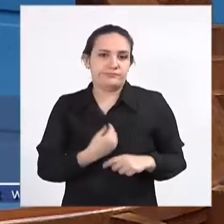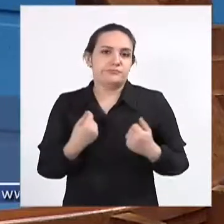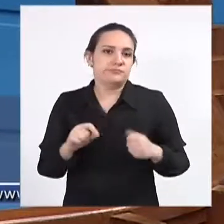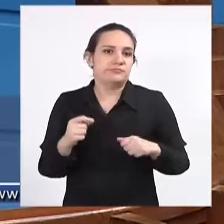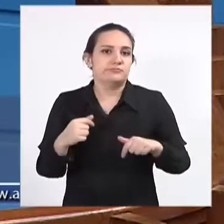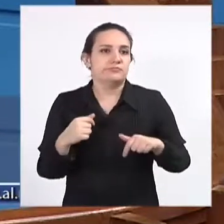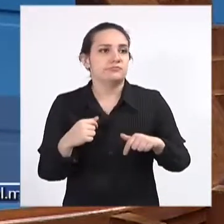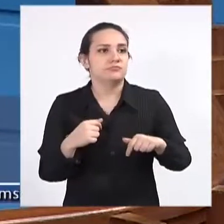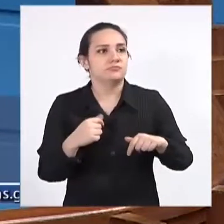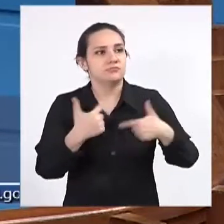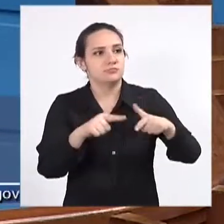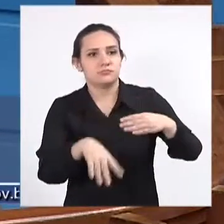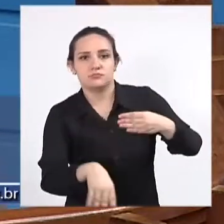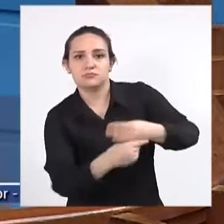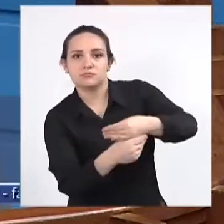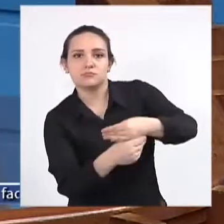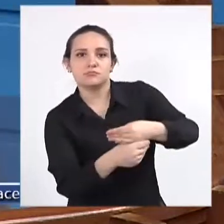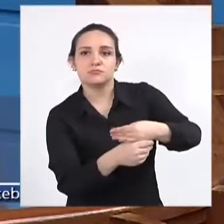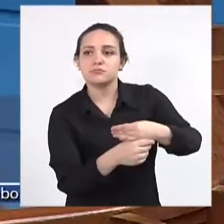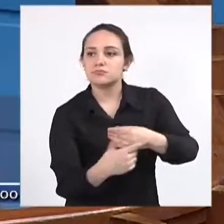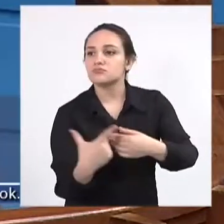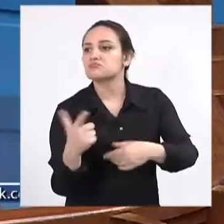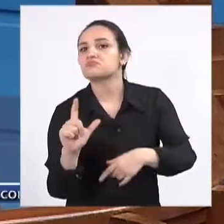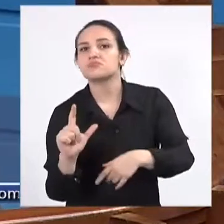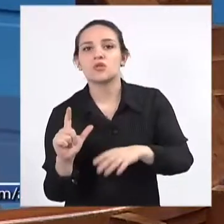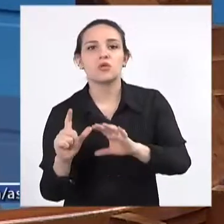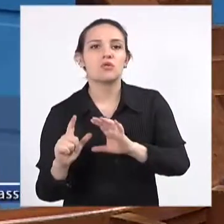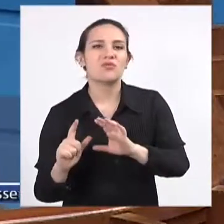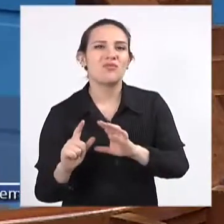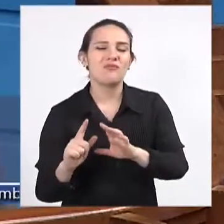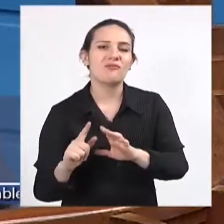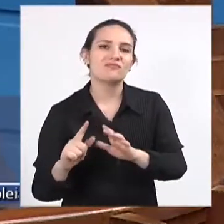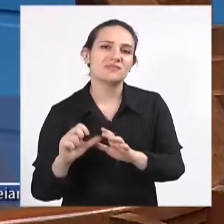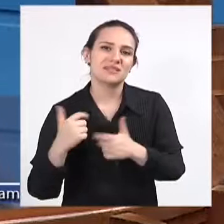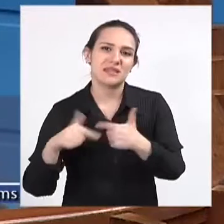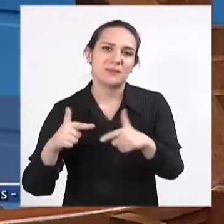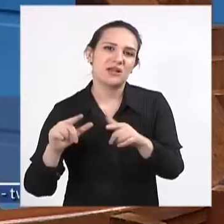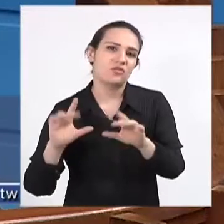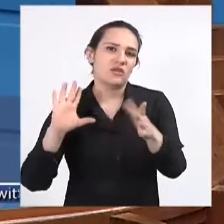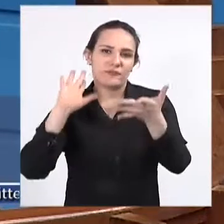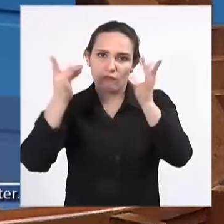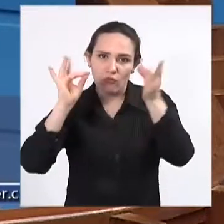fazer outros trabalhos, outros serviços para se manter.